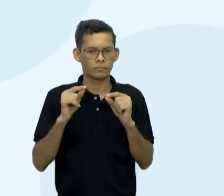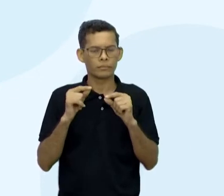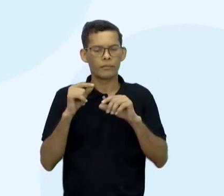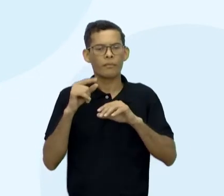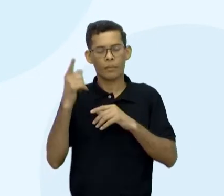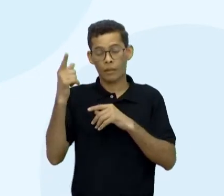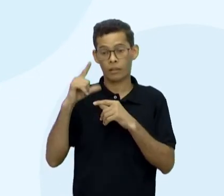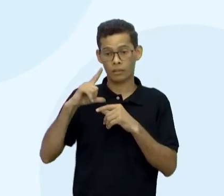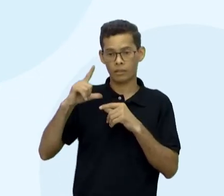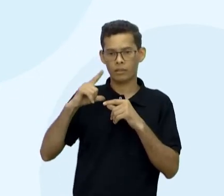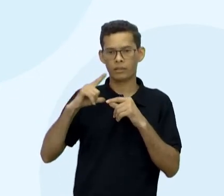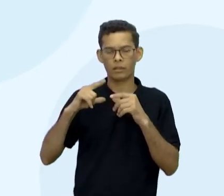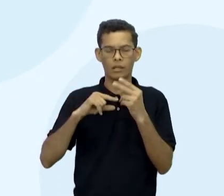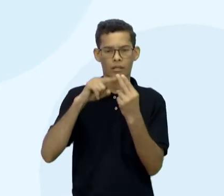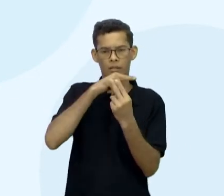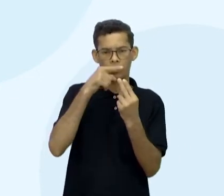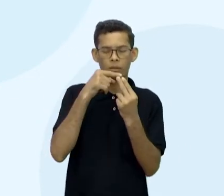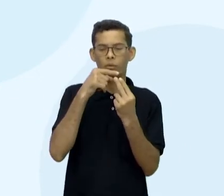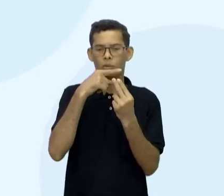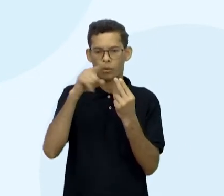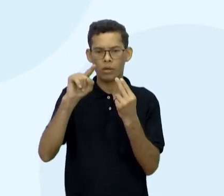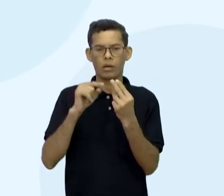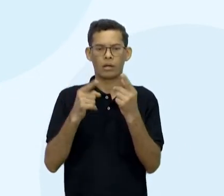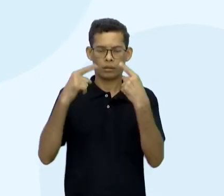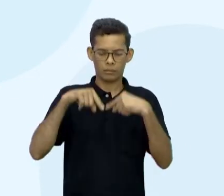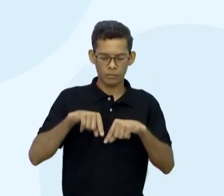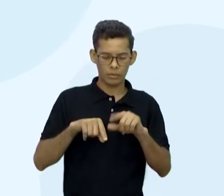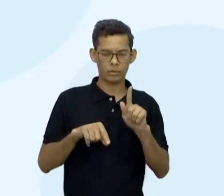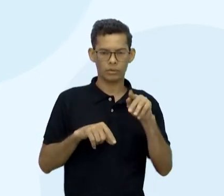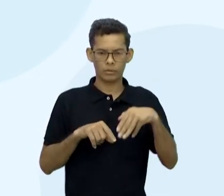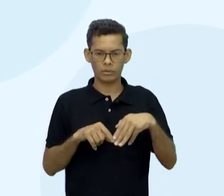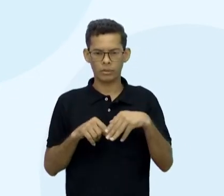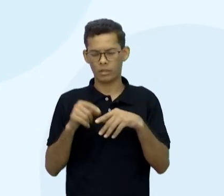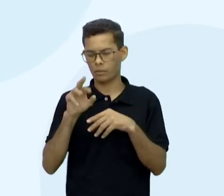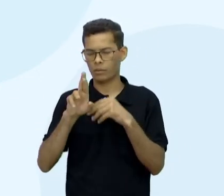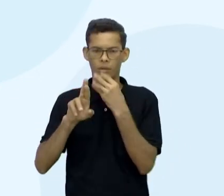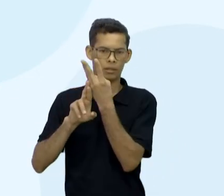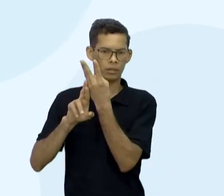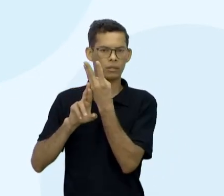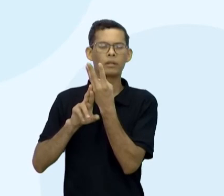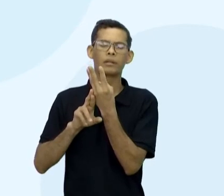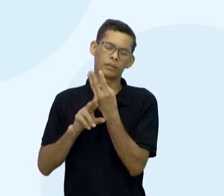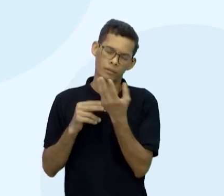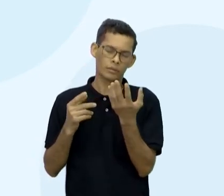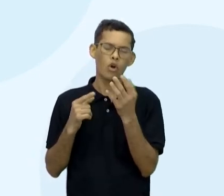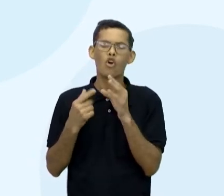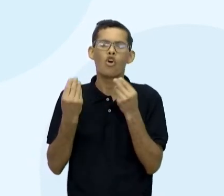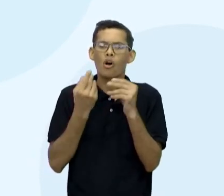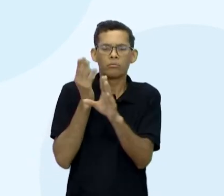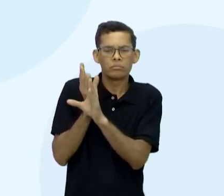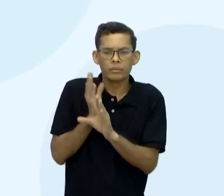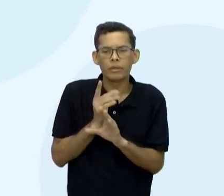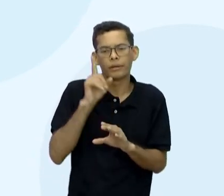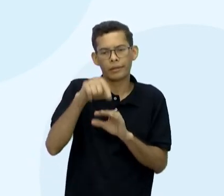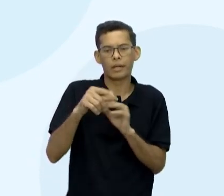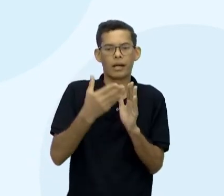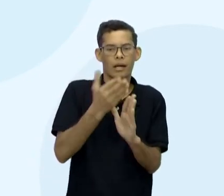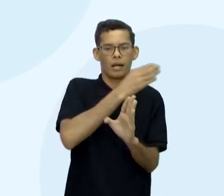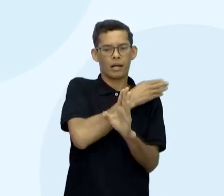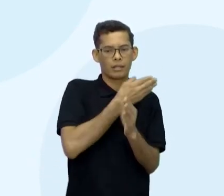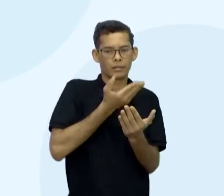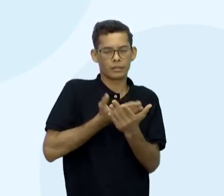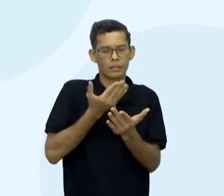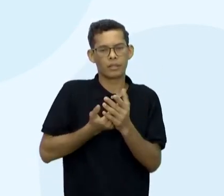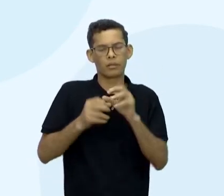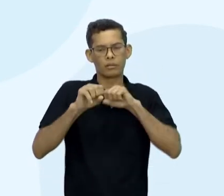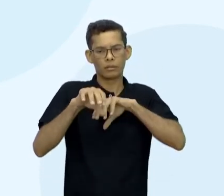cubo. Ah, Giba, onde você achou isso? Demonstração na aula sobre lei de Kepler, tá aí, certo? Se quer